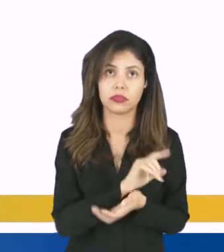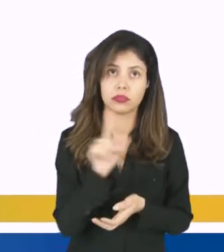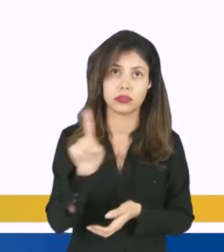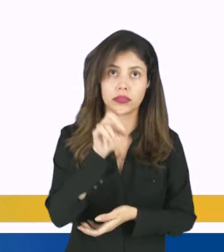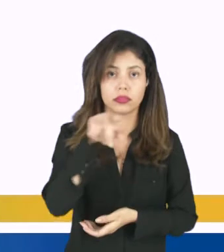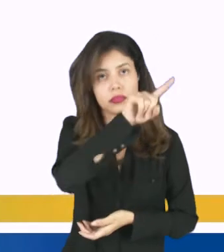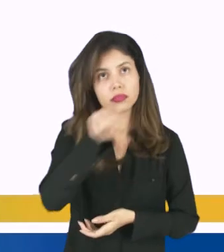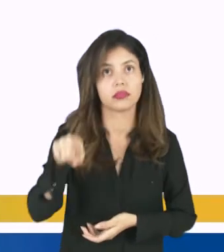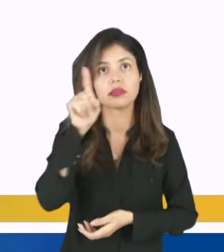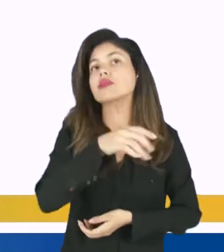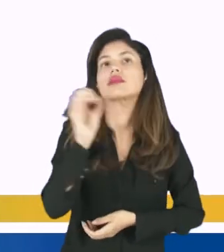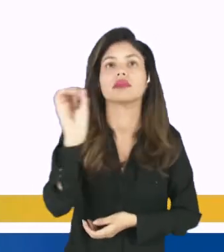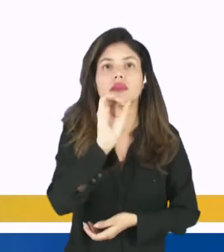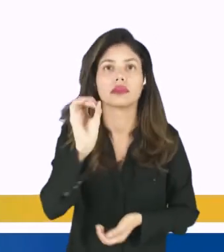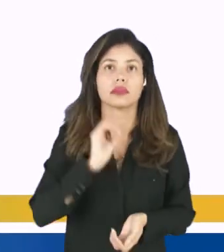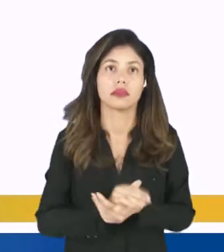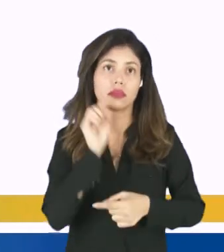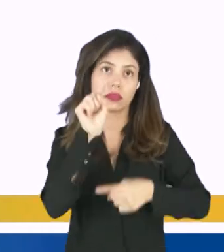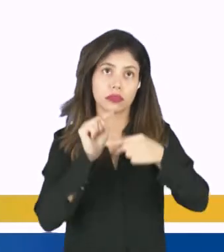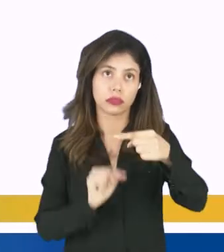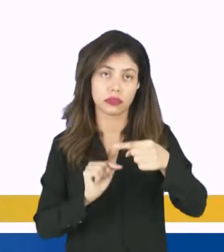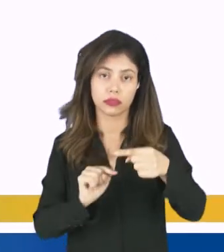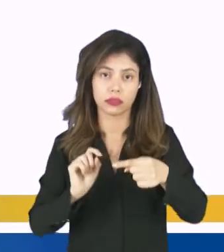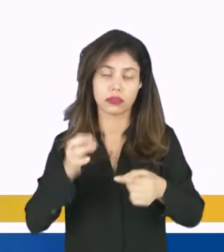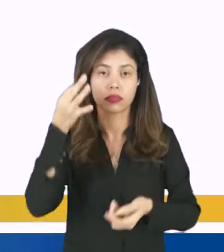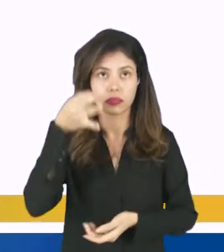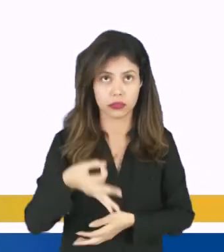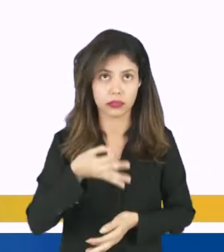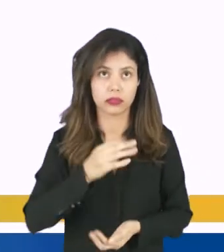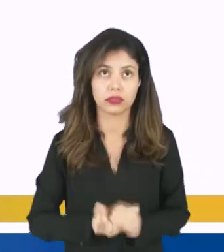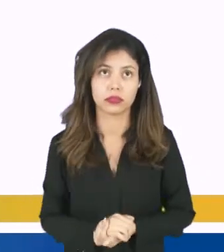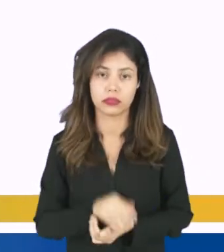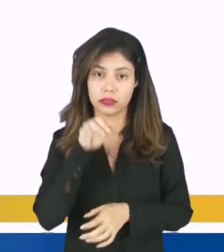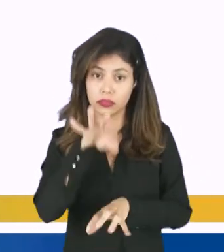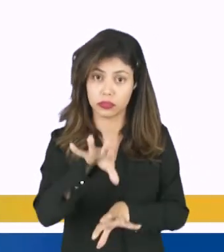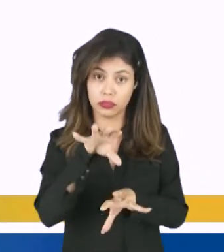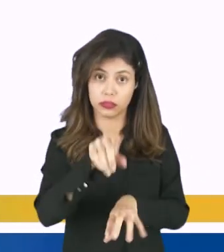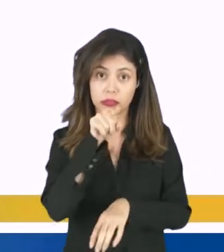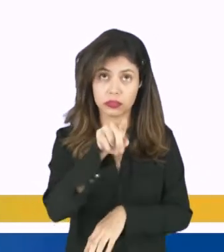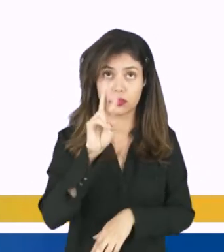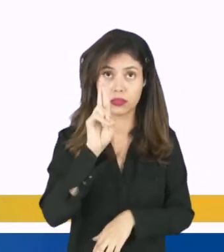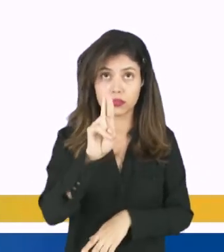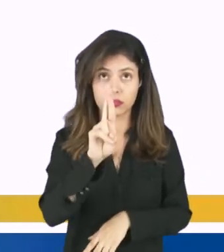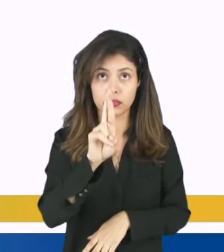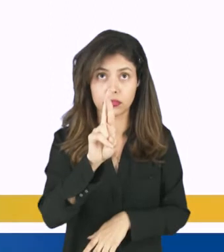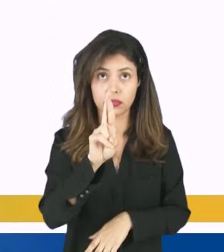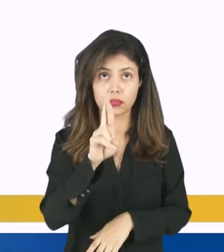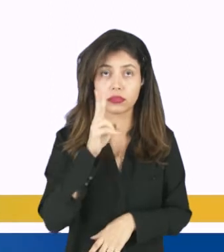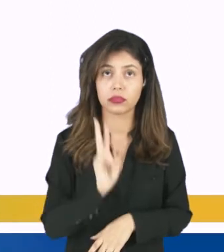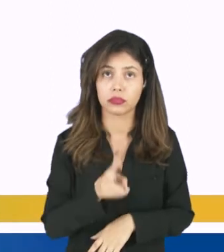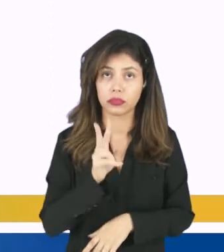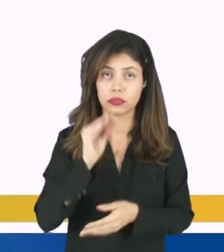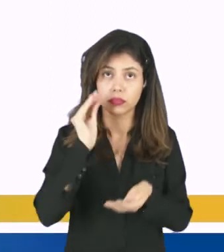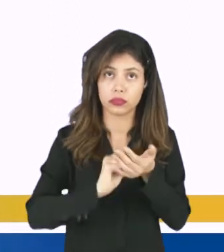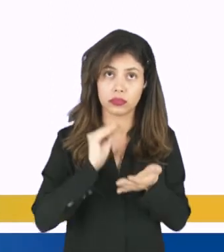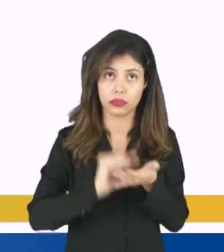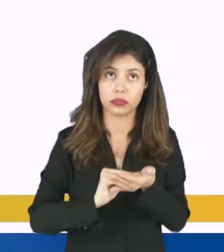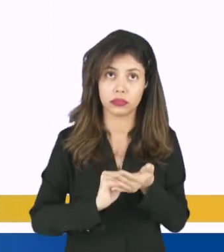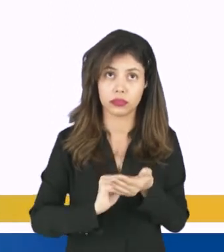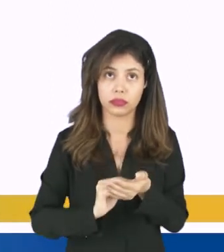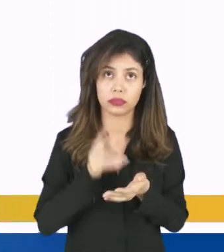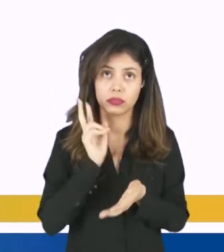x quando for igual a a. Portanto, se a minha P de a é igual, aí eu vou substituir o